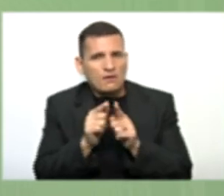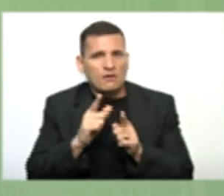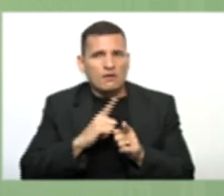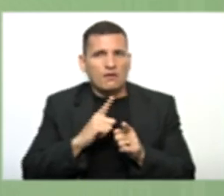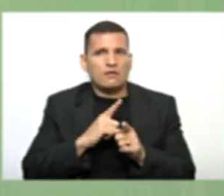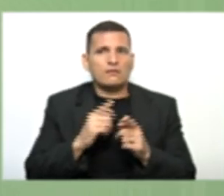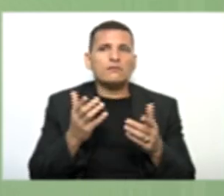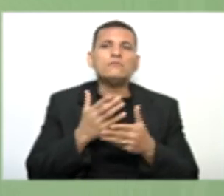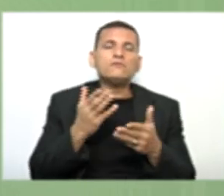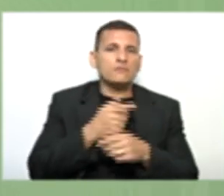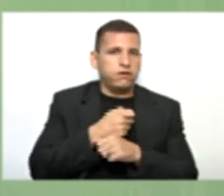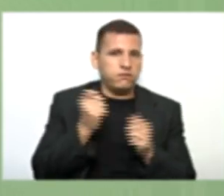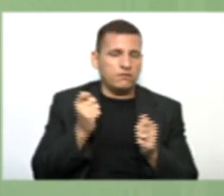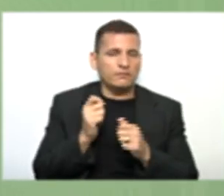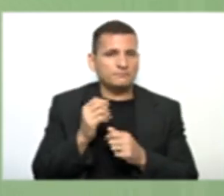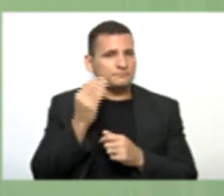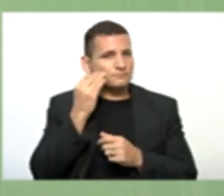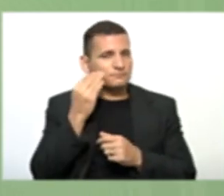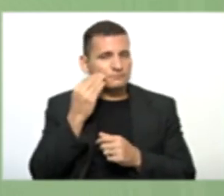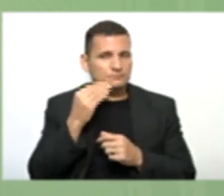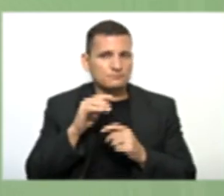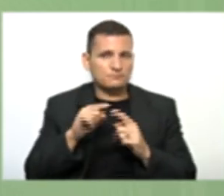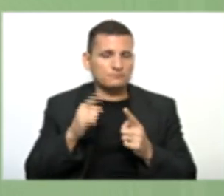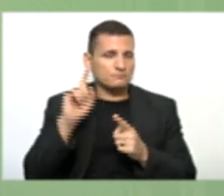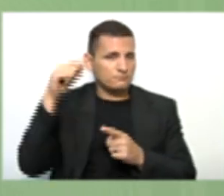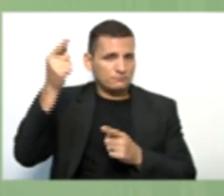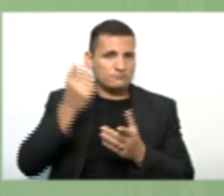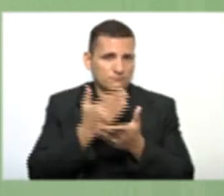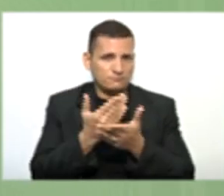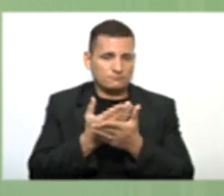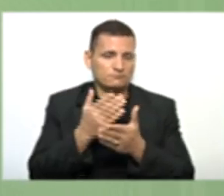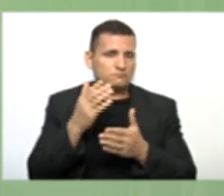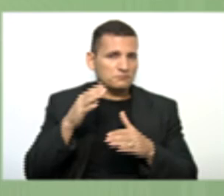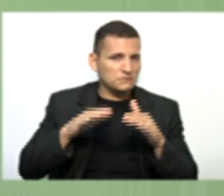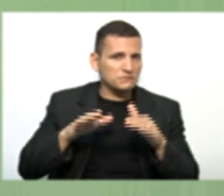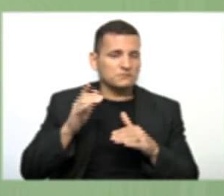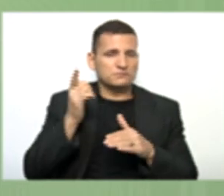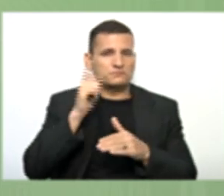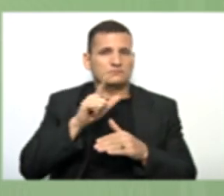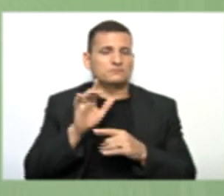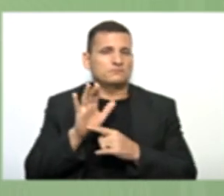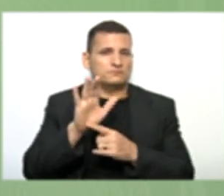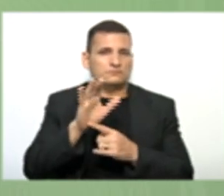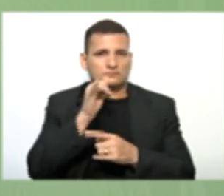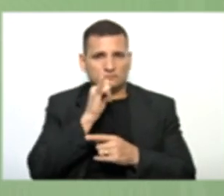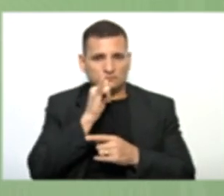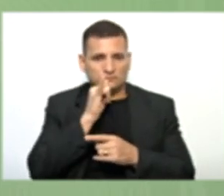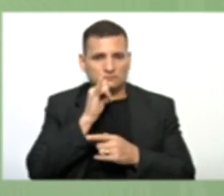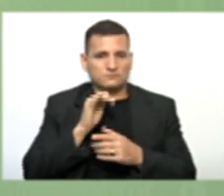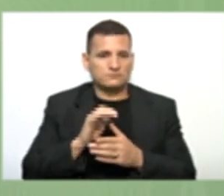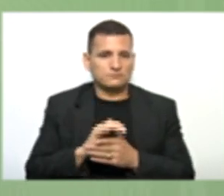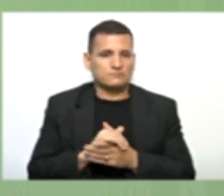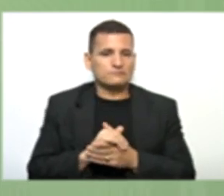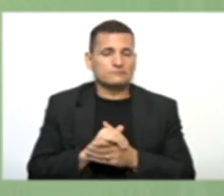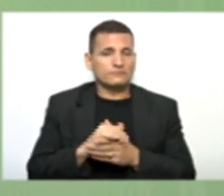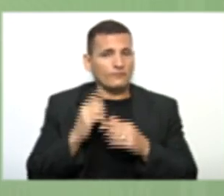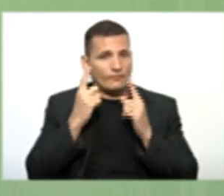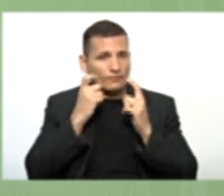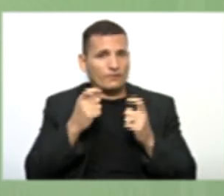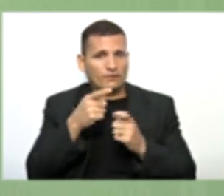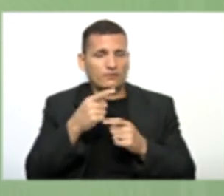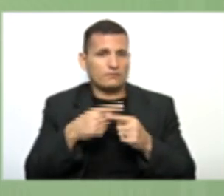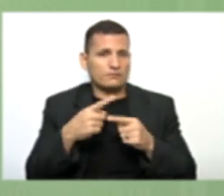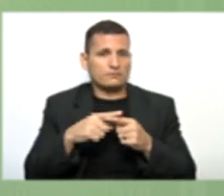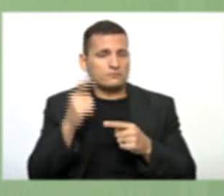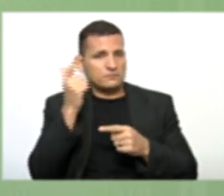Hoje não tem como a gente ver, mas talvez na próxima aula eu consiga trazer um exemplo. Mas é interessante isso porque a gente